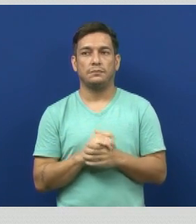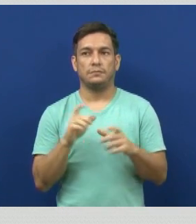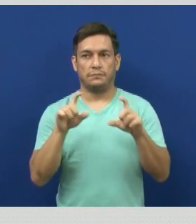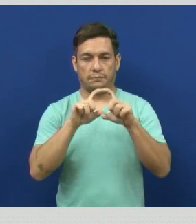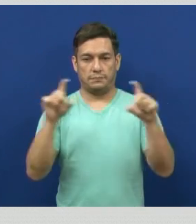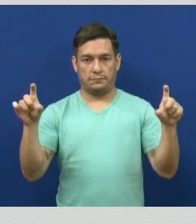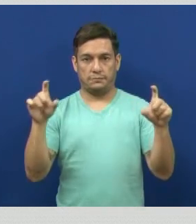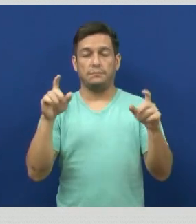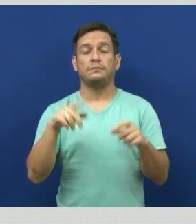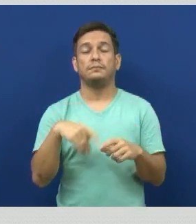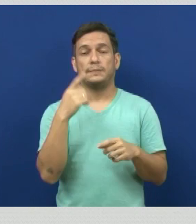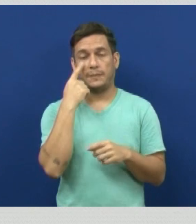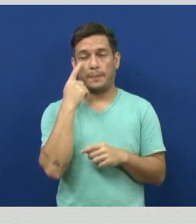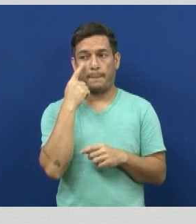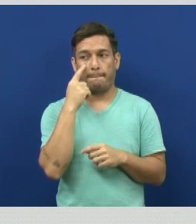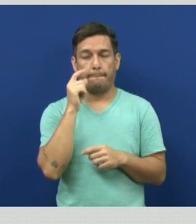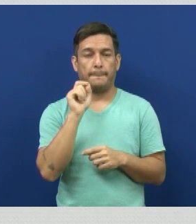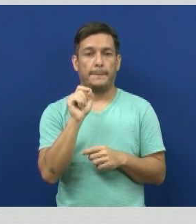o